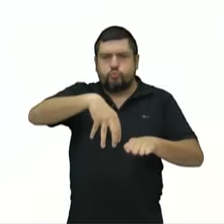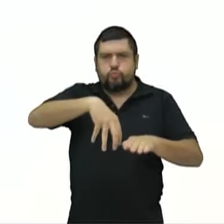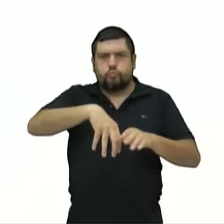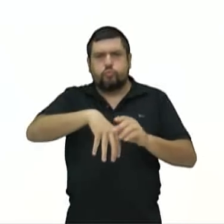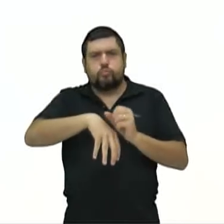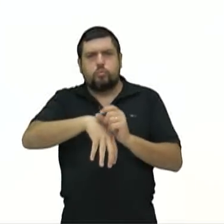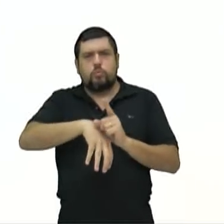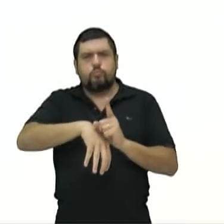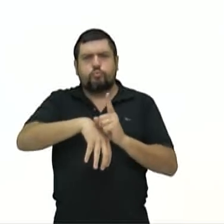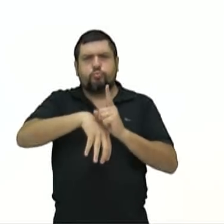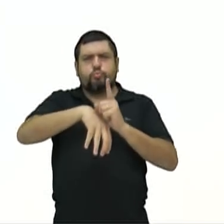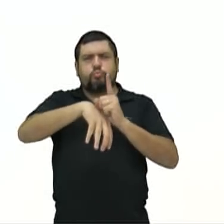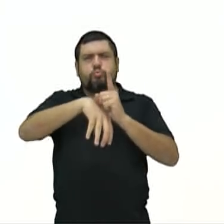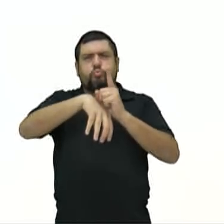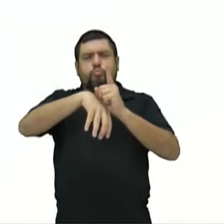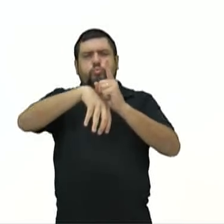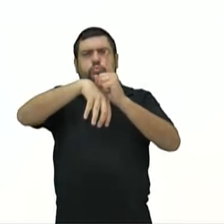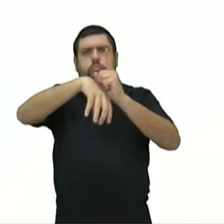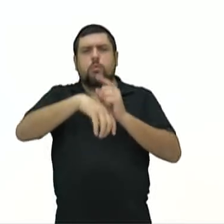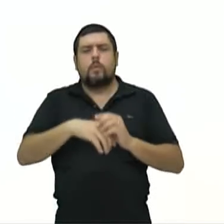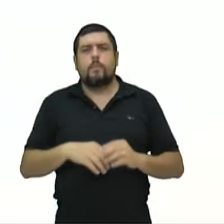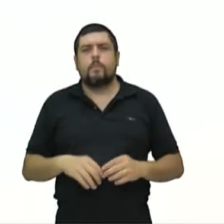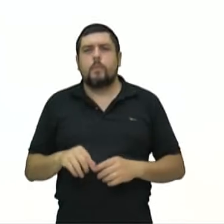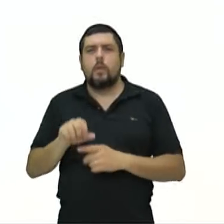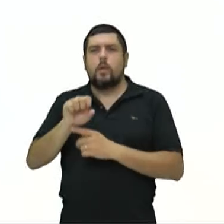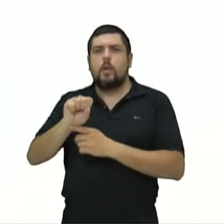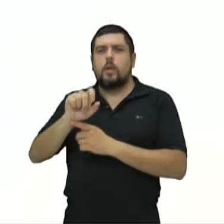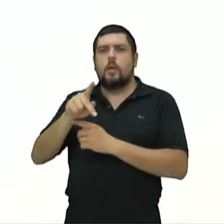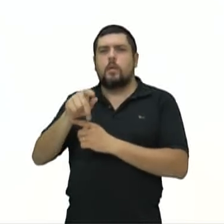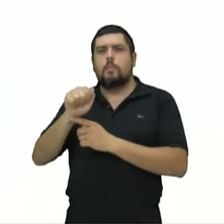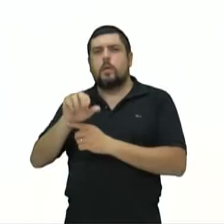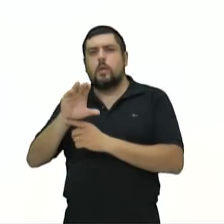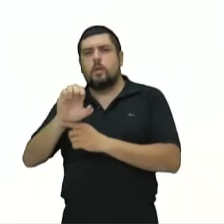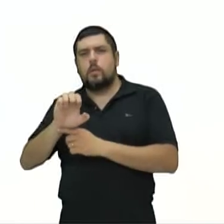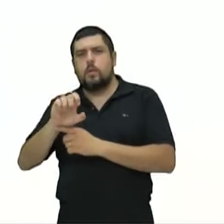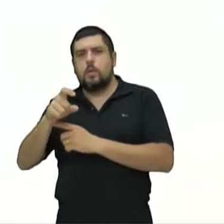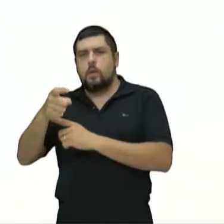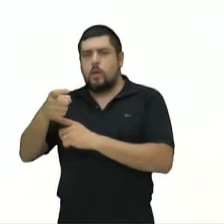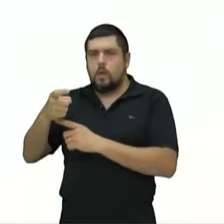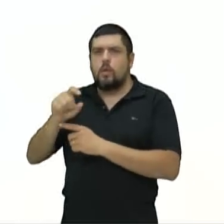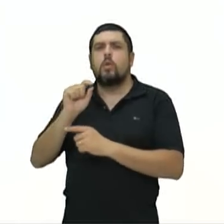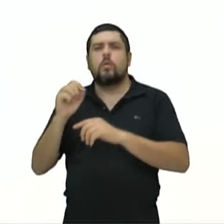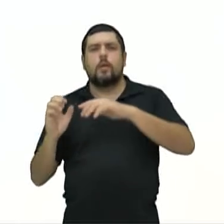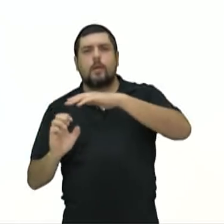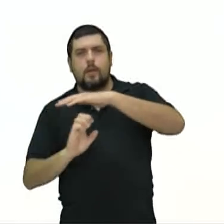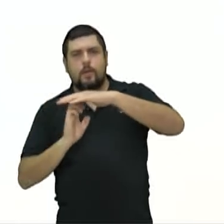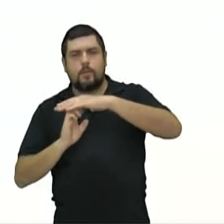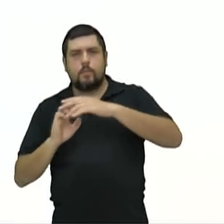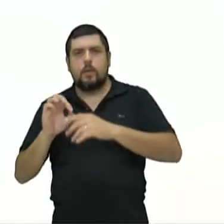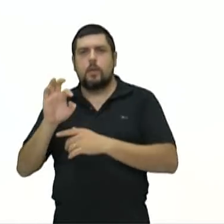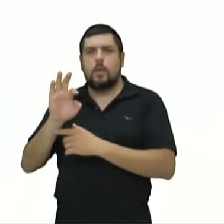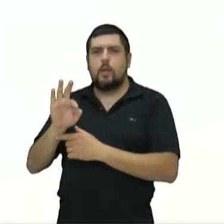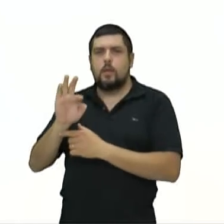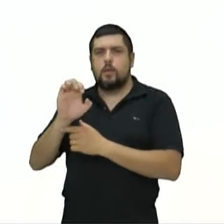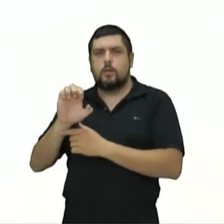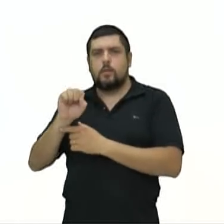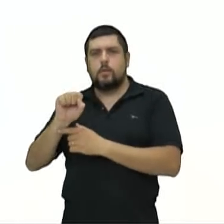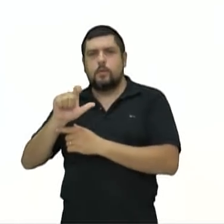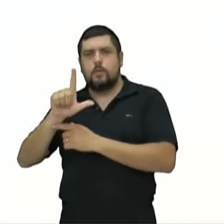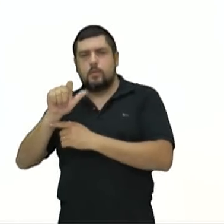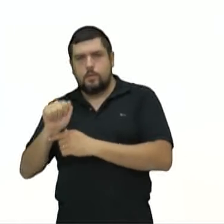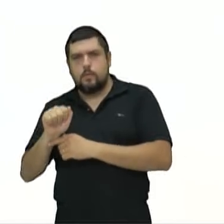né? SpaceX, pessoal, é aquele foguete da empresa Tesla, certo? Que foi lançado há poucos dias